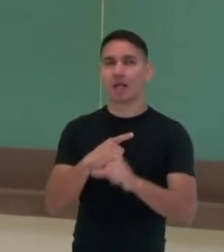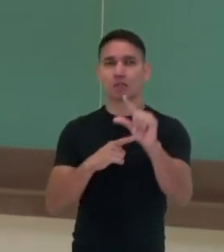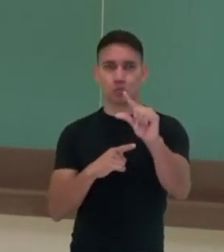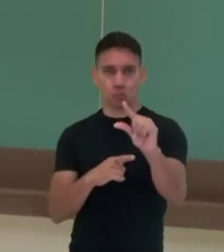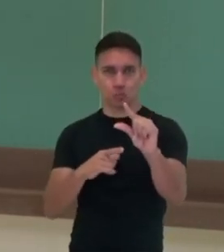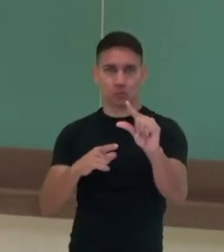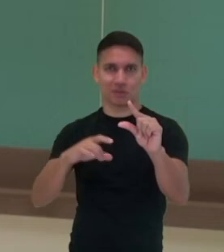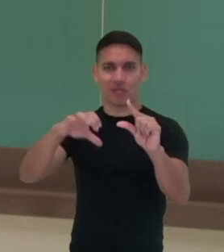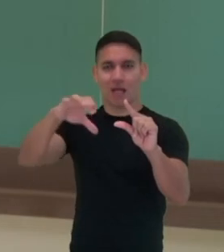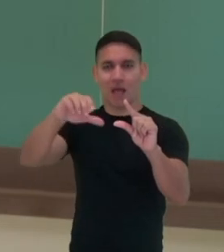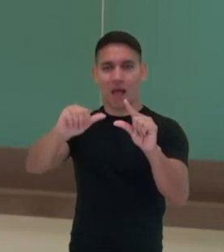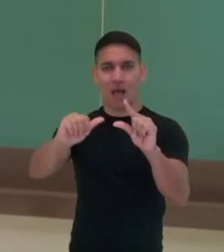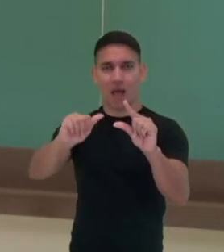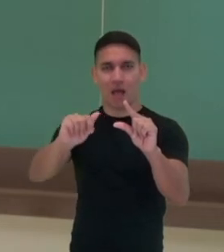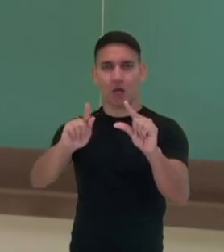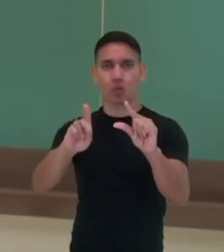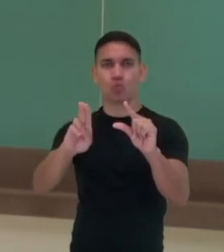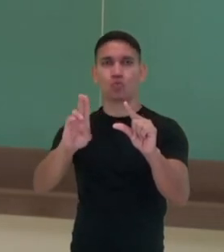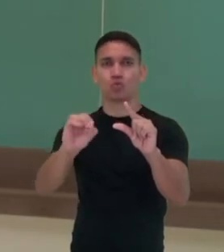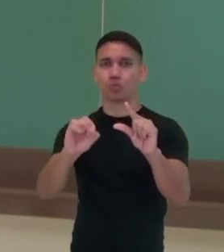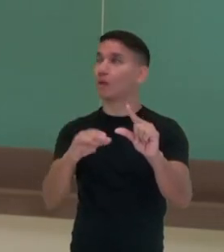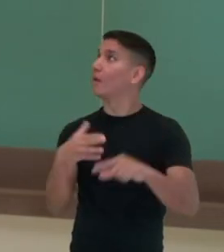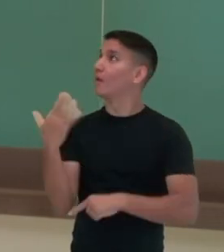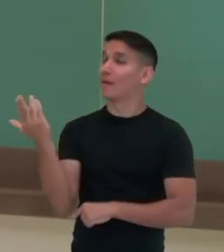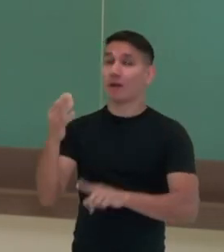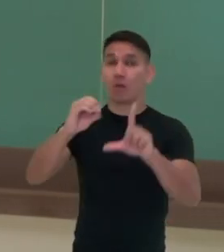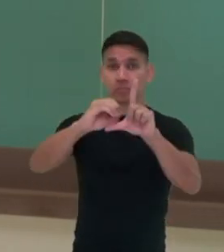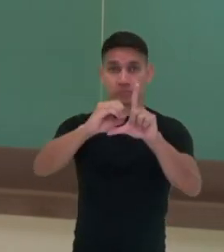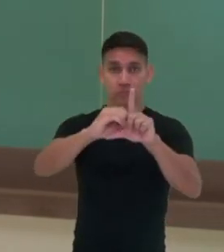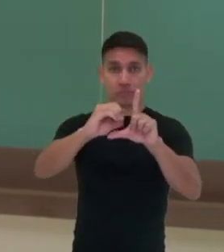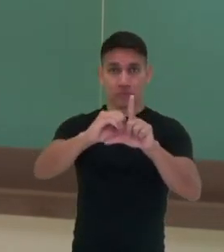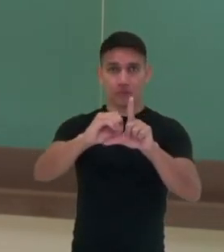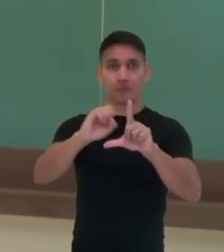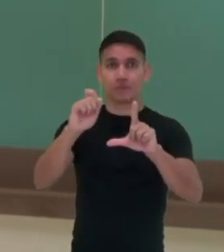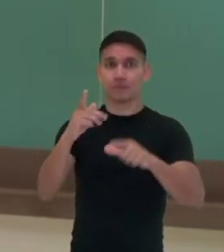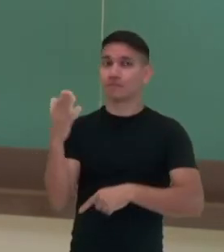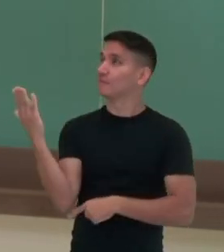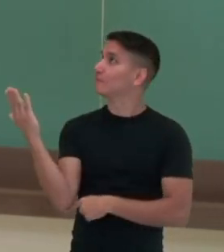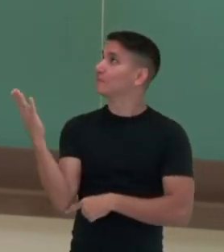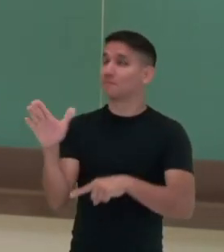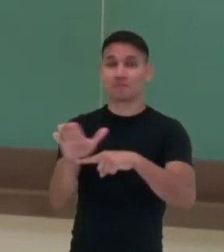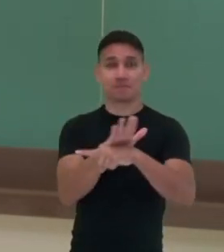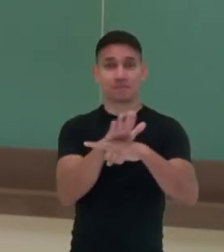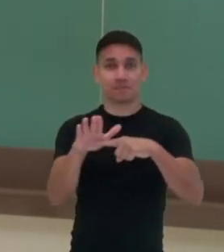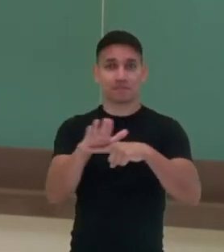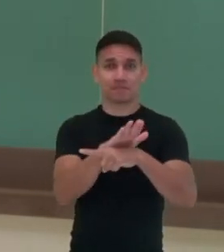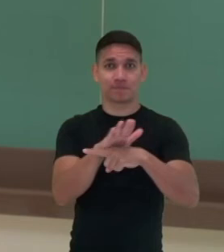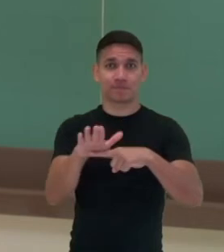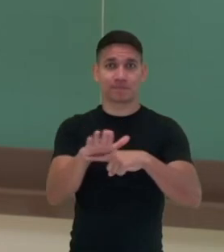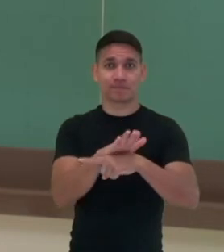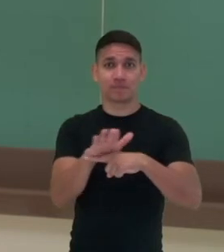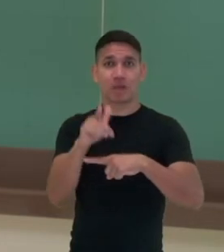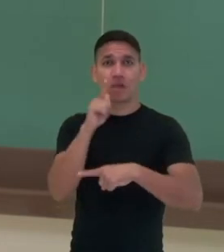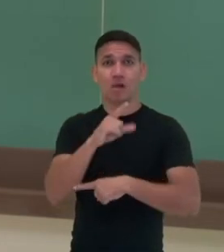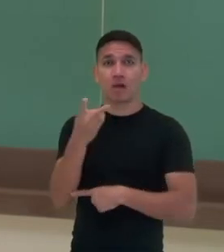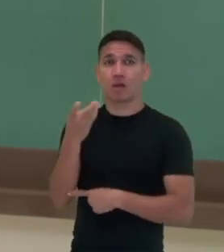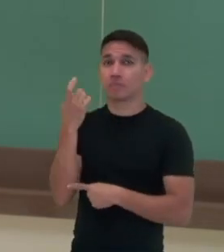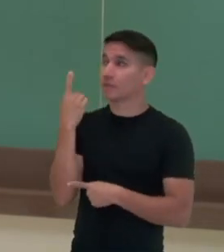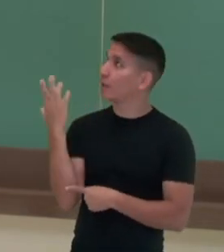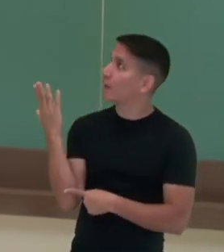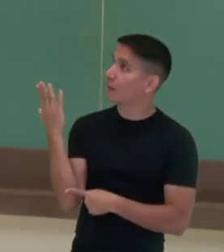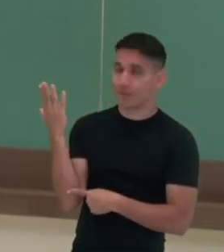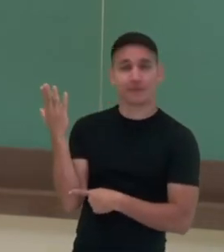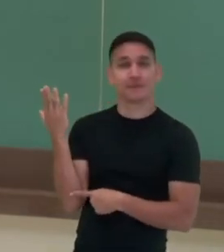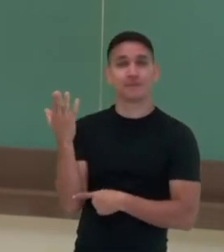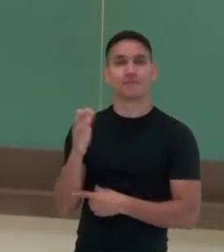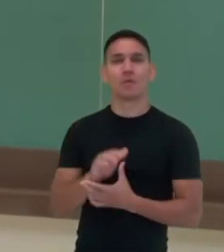Aqui, um ângulozinho reto, ó, perfeitinho ali, faz um ângulo reto. E aqui o raso, que a gente pode observar o nosso ângulo